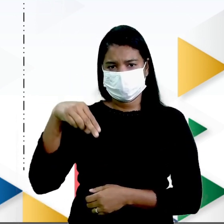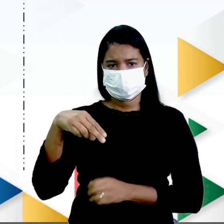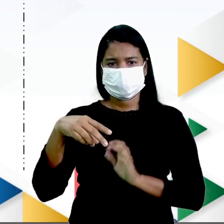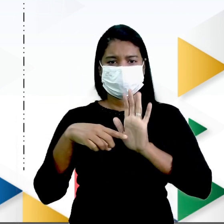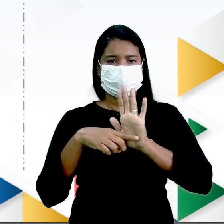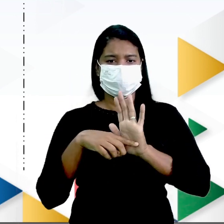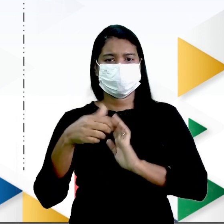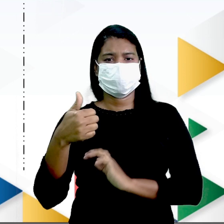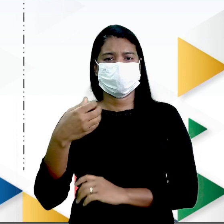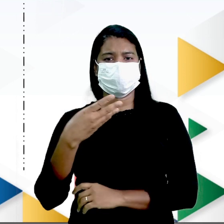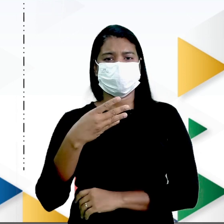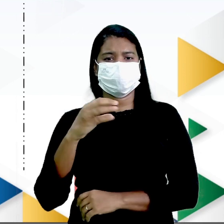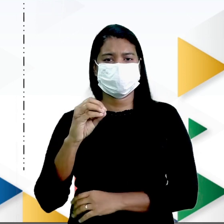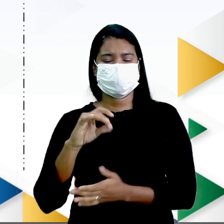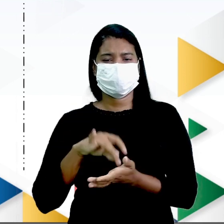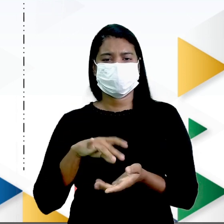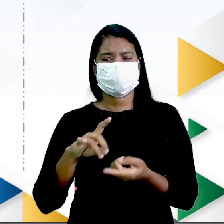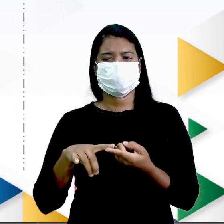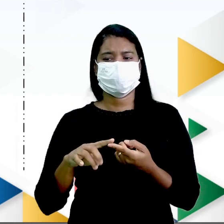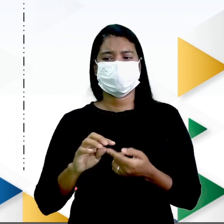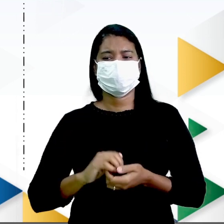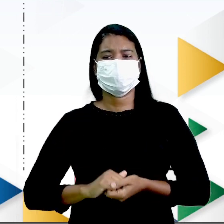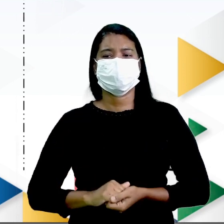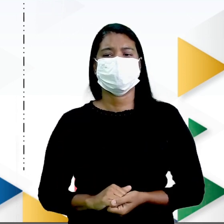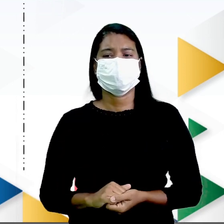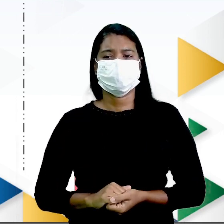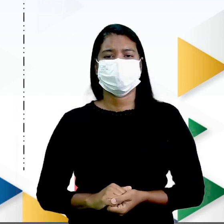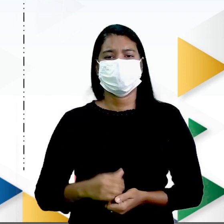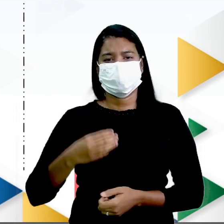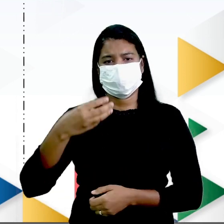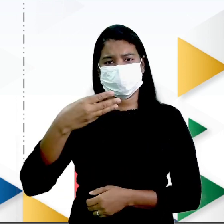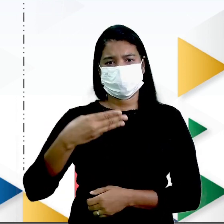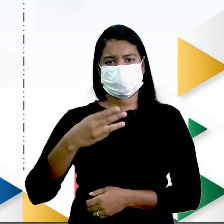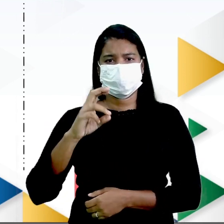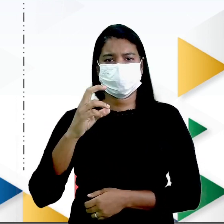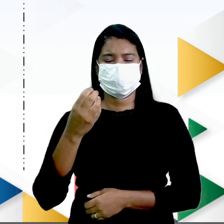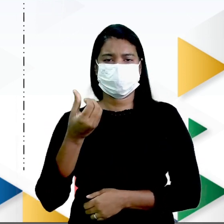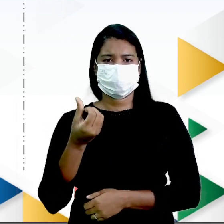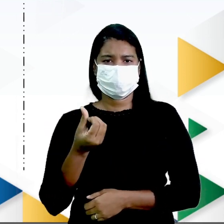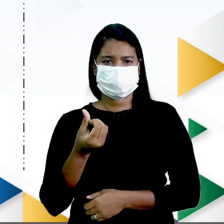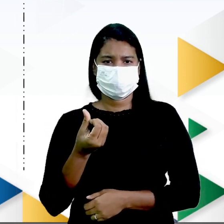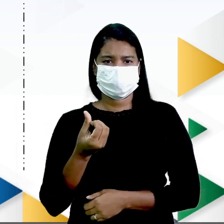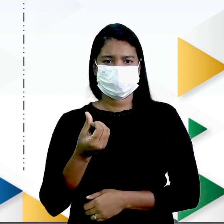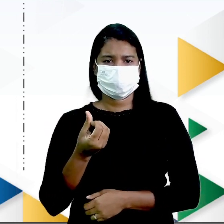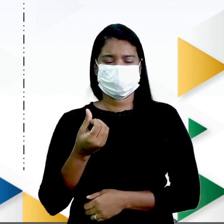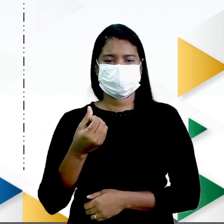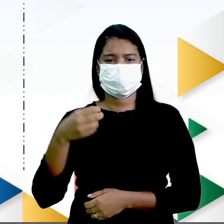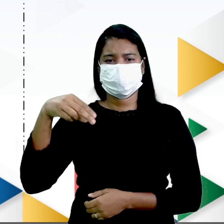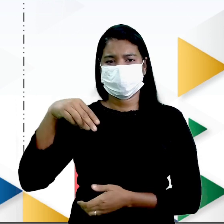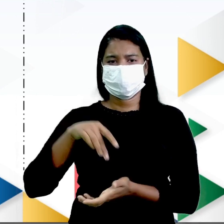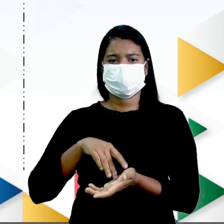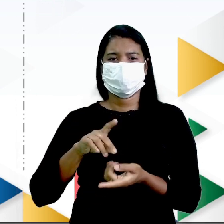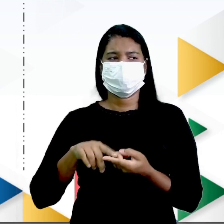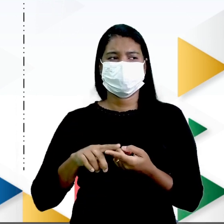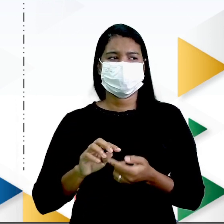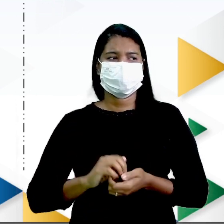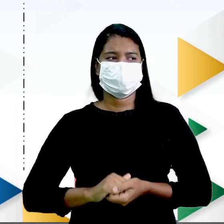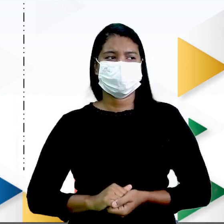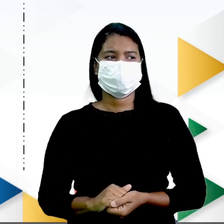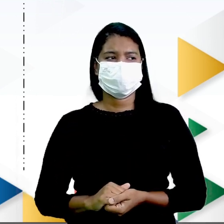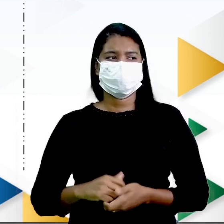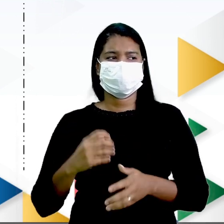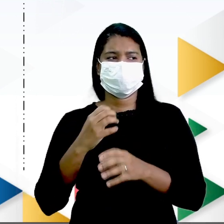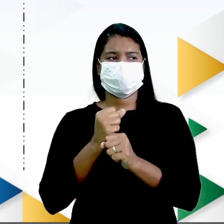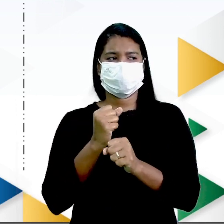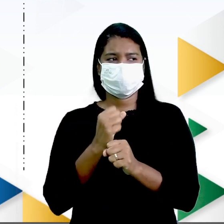menos 140N. E aí eu vou ter quanto? 36N. Esse 36 graus está